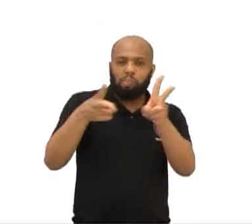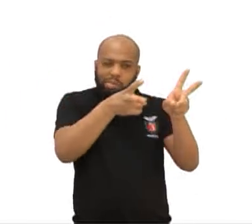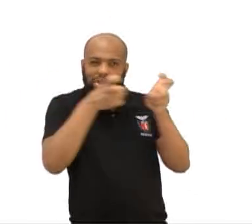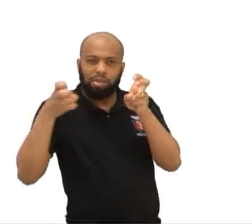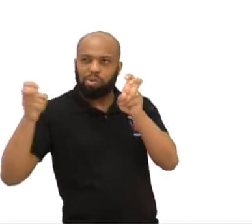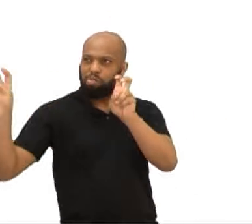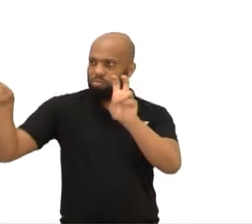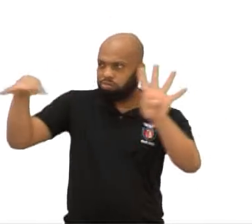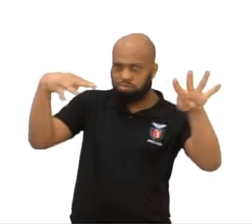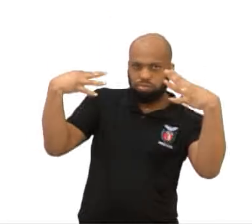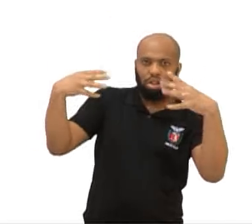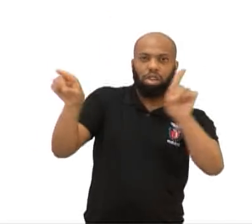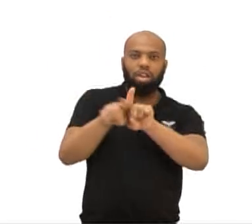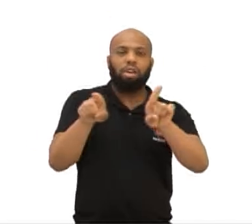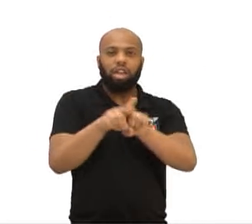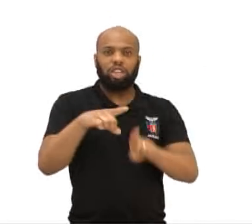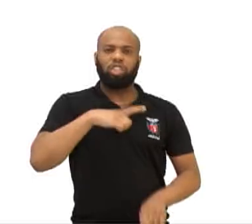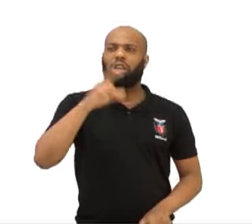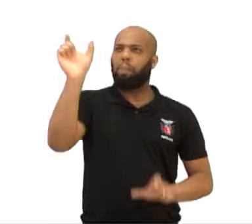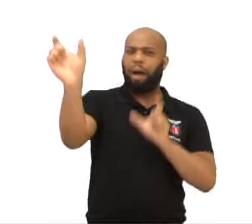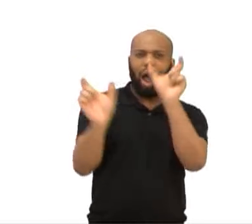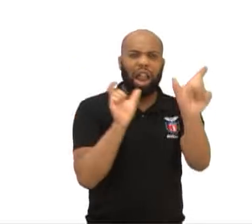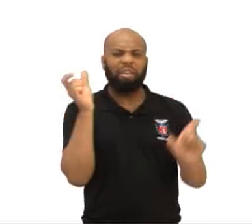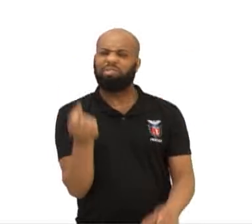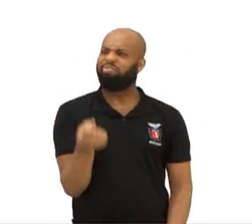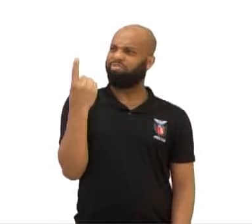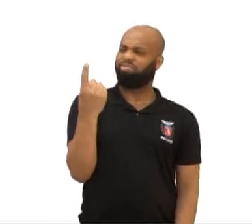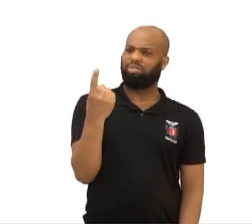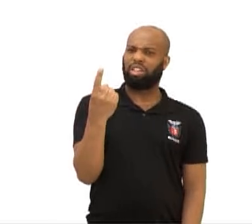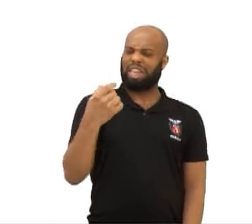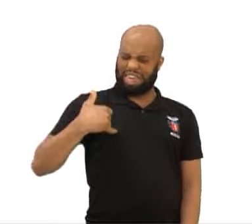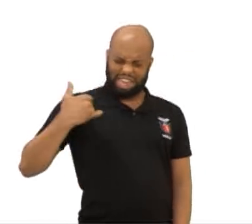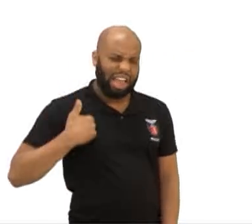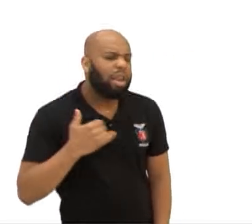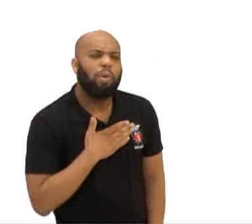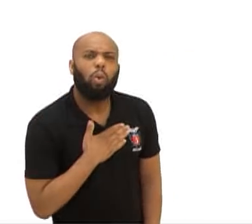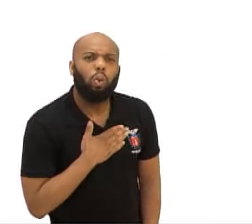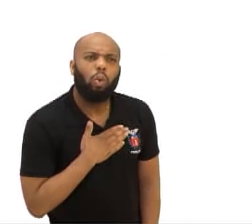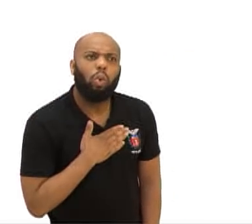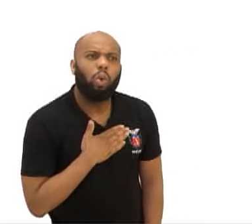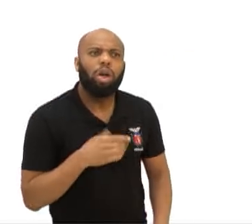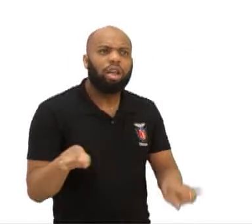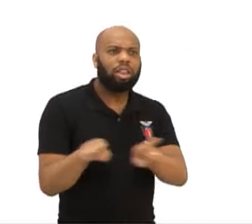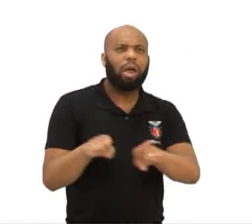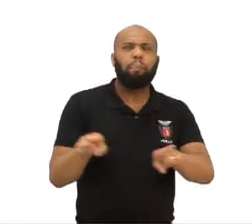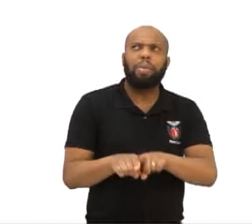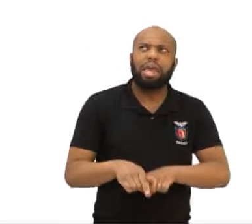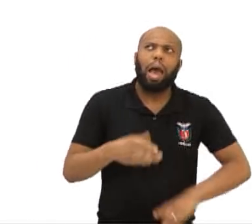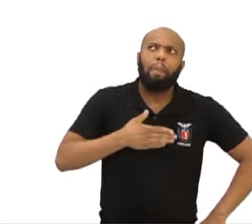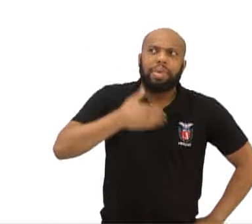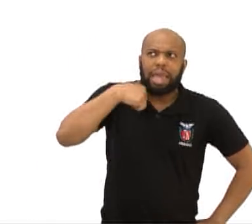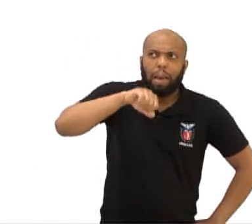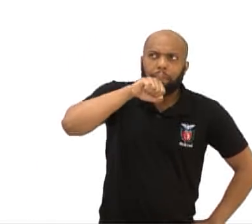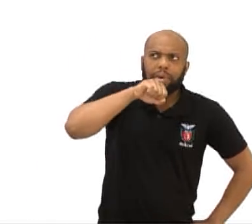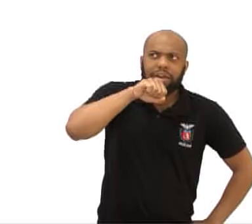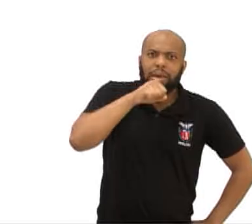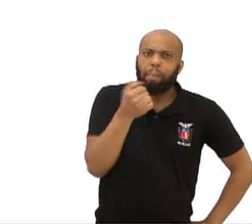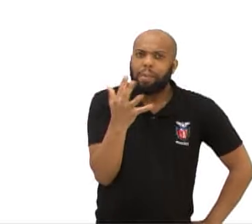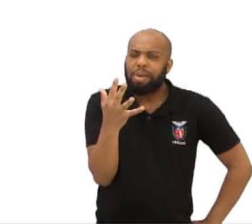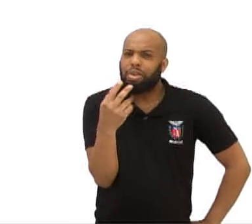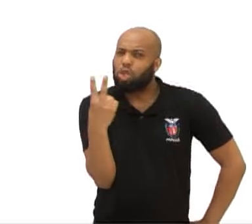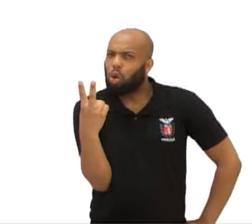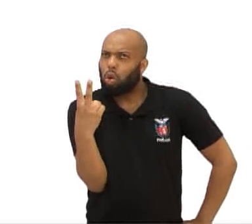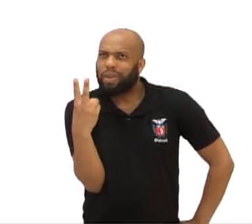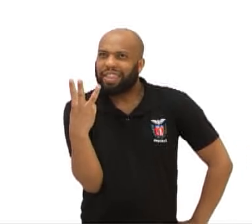caras, palavras insensatas. Que idade teria eu? Pelas contas de minha mãe, andava em 2 ou